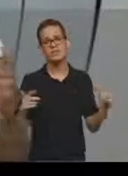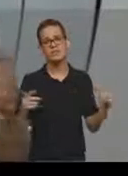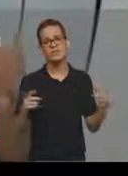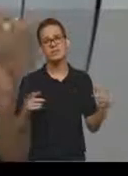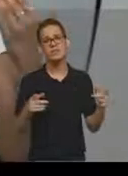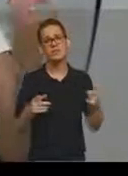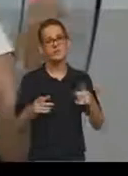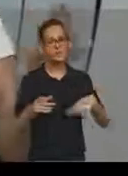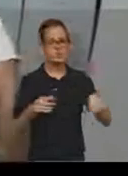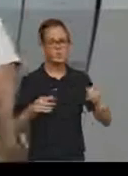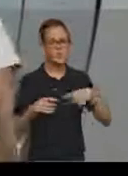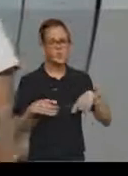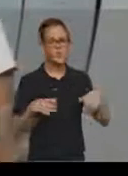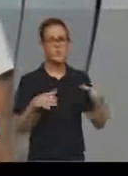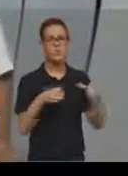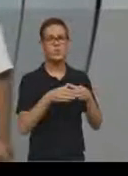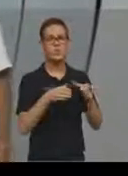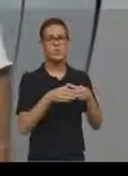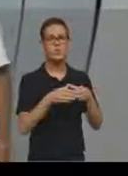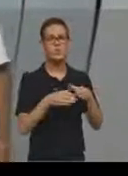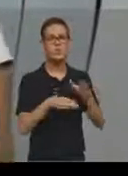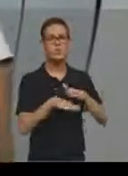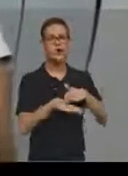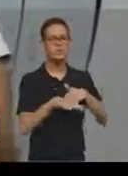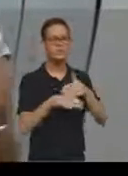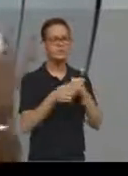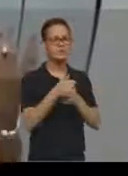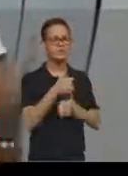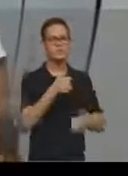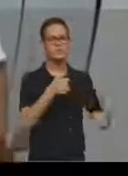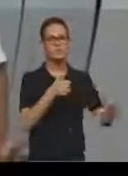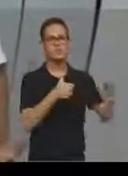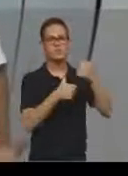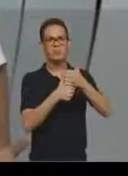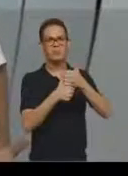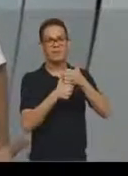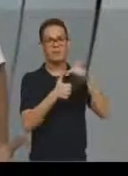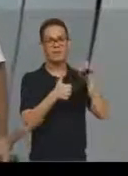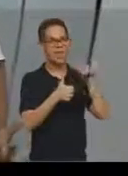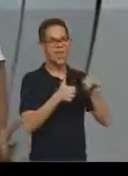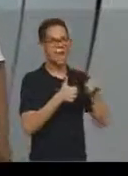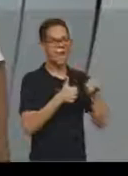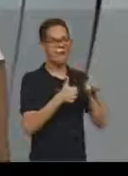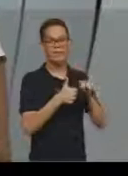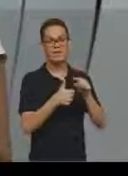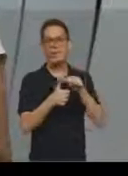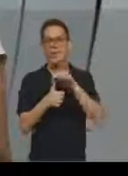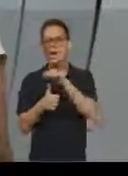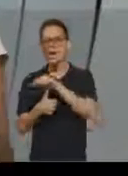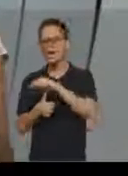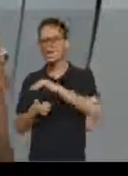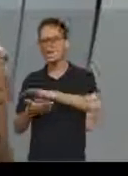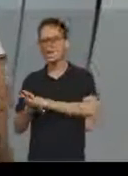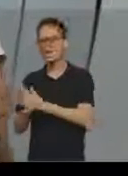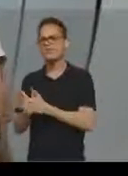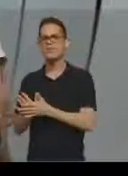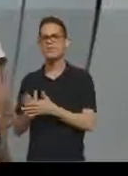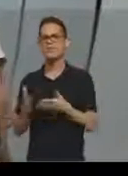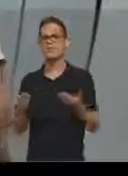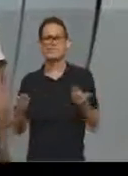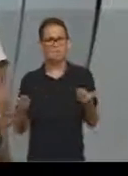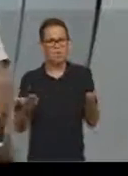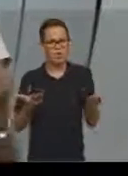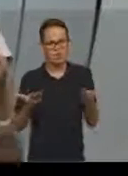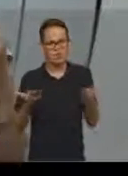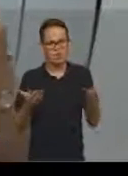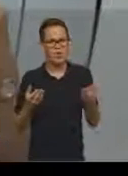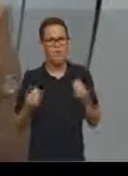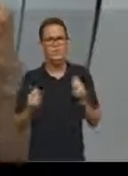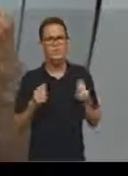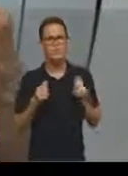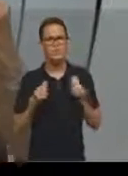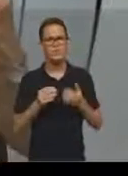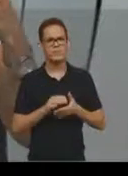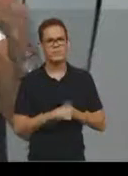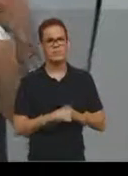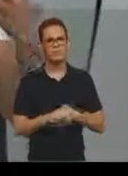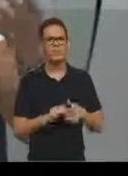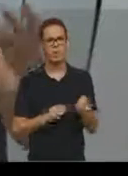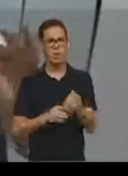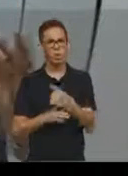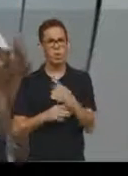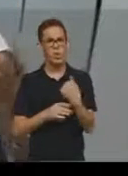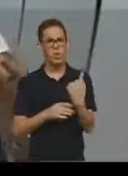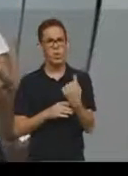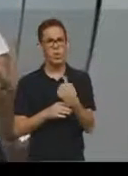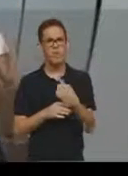um grupo que é mais privilegiado, se a gente tem grupos que são excluídos, né? Quando a gente fala em educação, E a gente